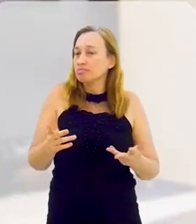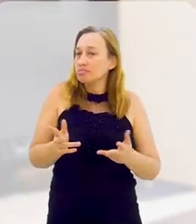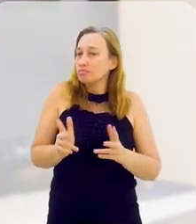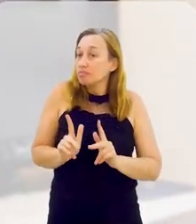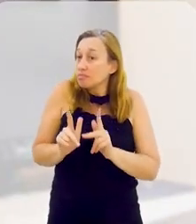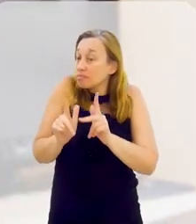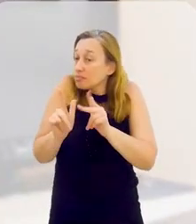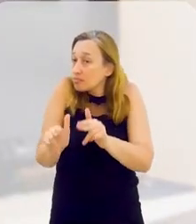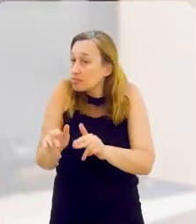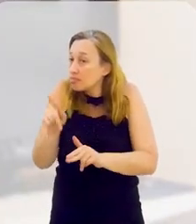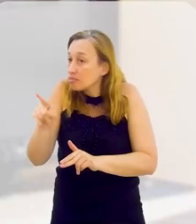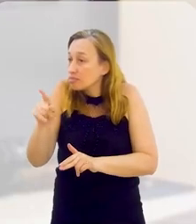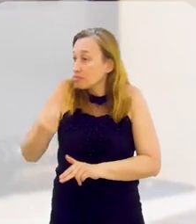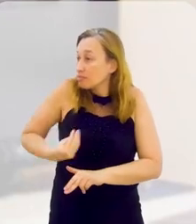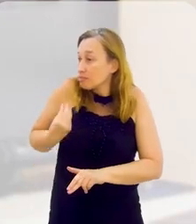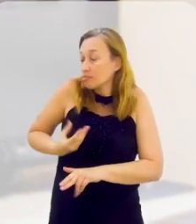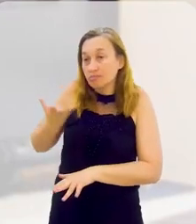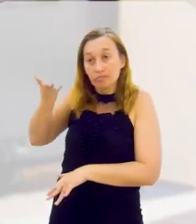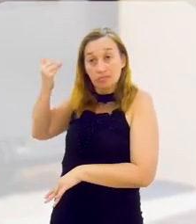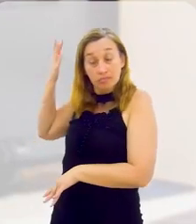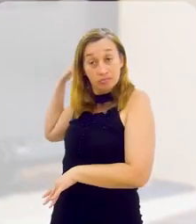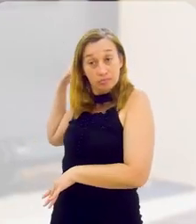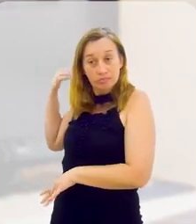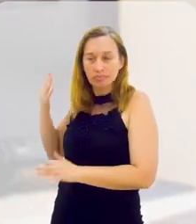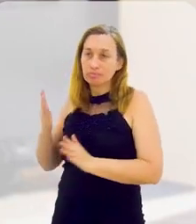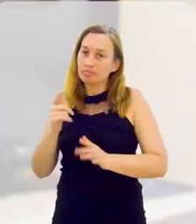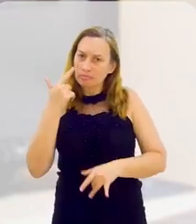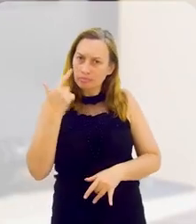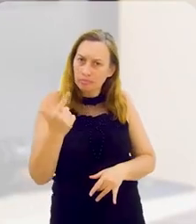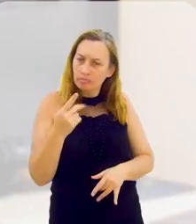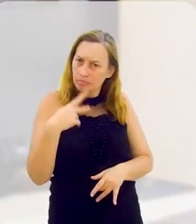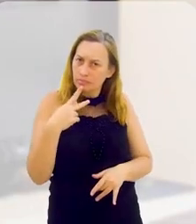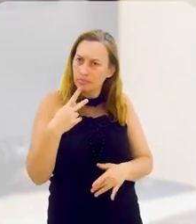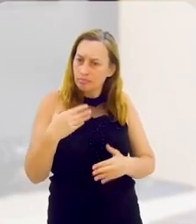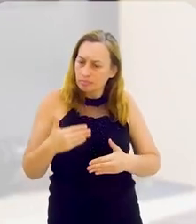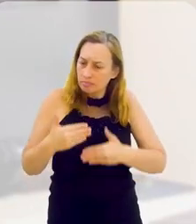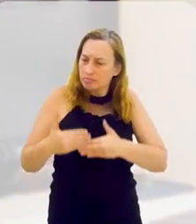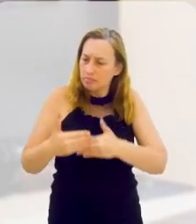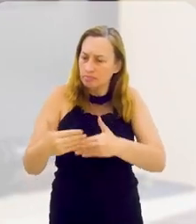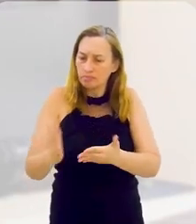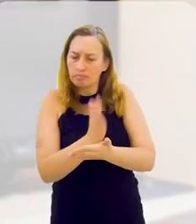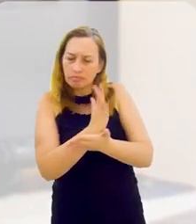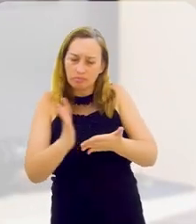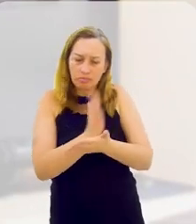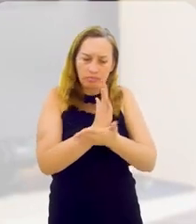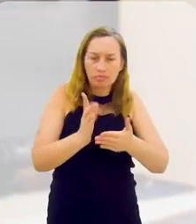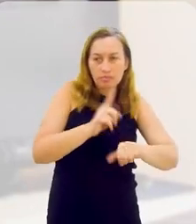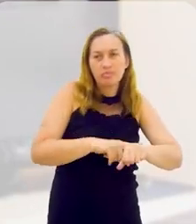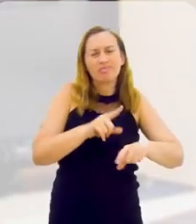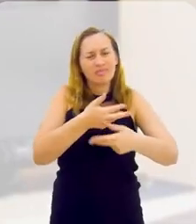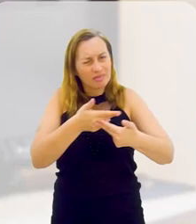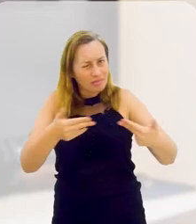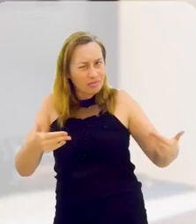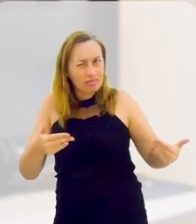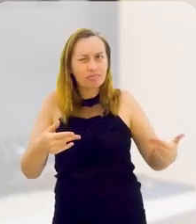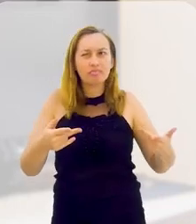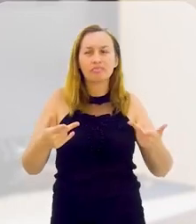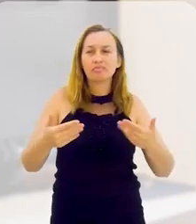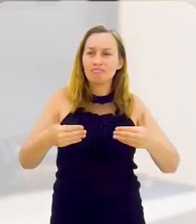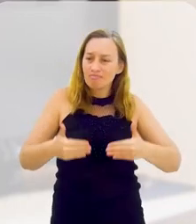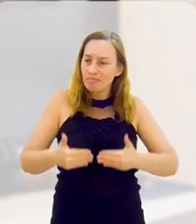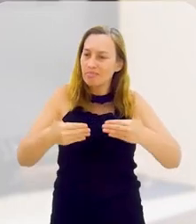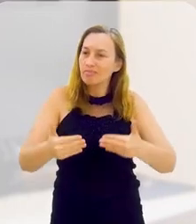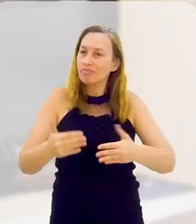estão nesse processo que você passou. Foi como você falou, a gente avançou em alguns aspectos, mas tem muita coisa